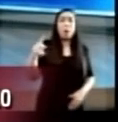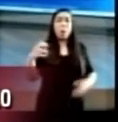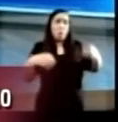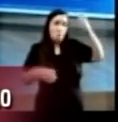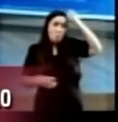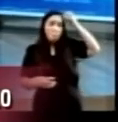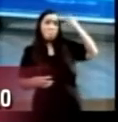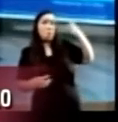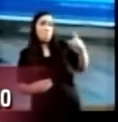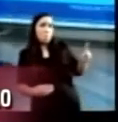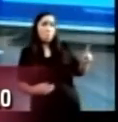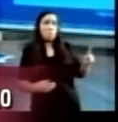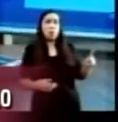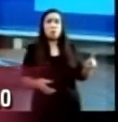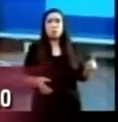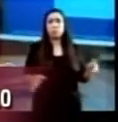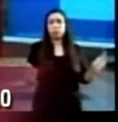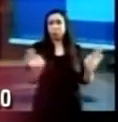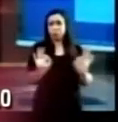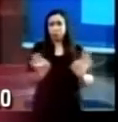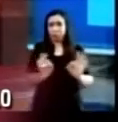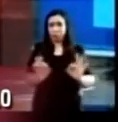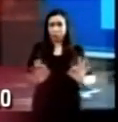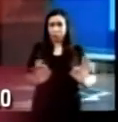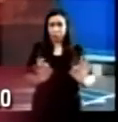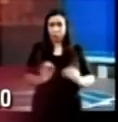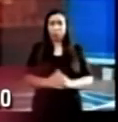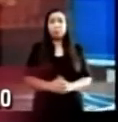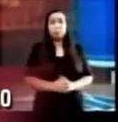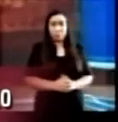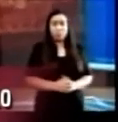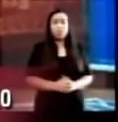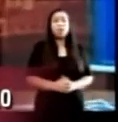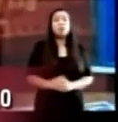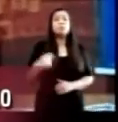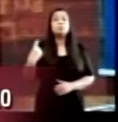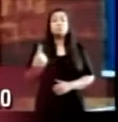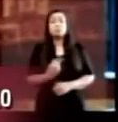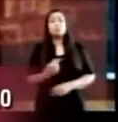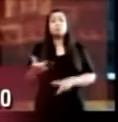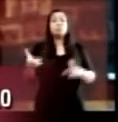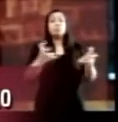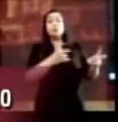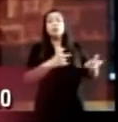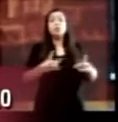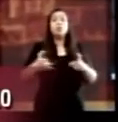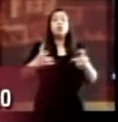estabelecimentos, a não ser coisas pontuais, a gente detecta